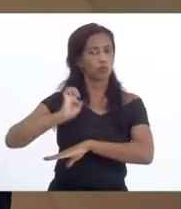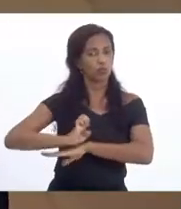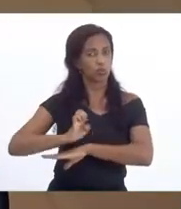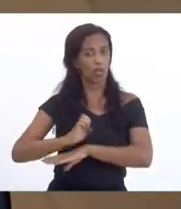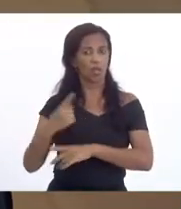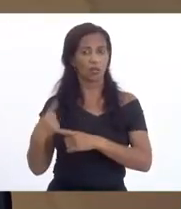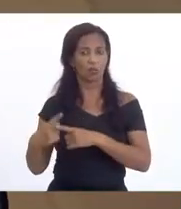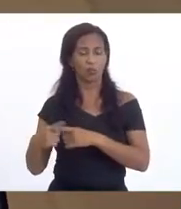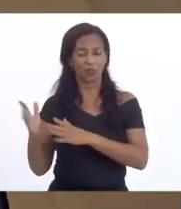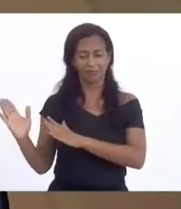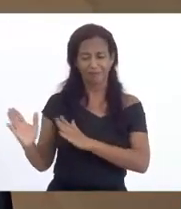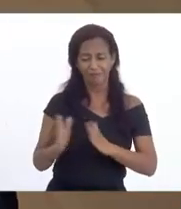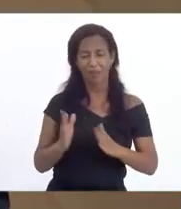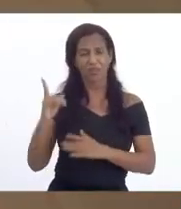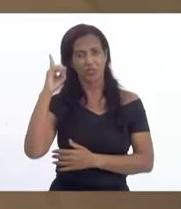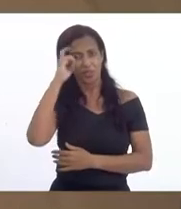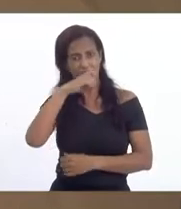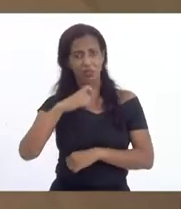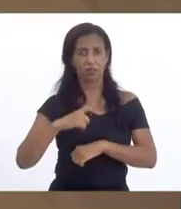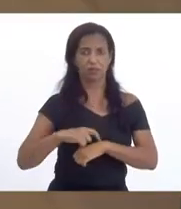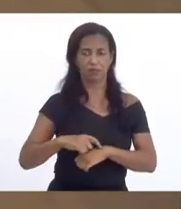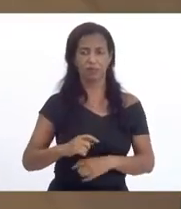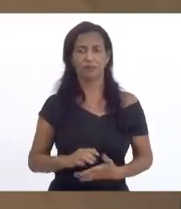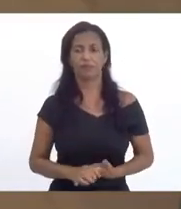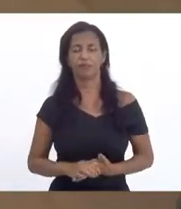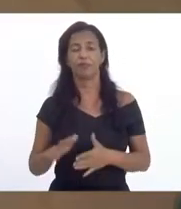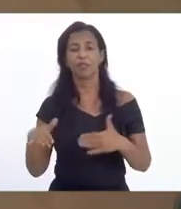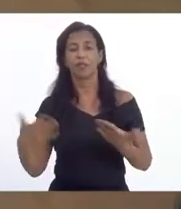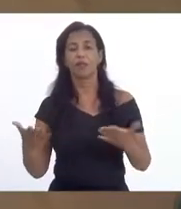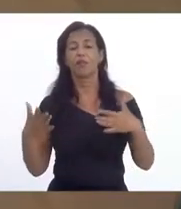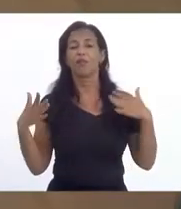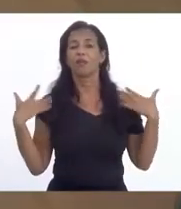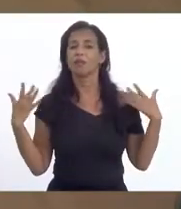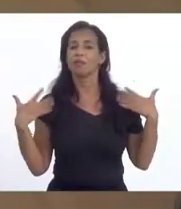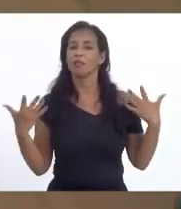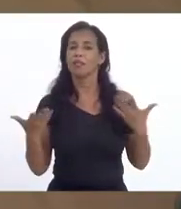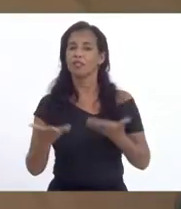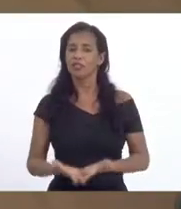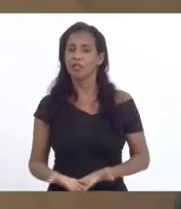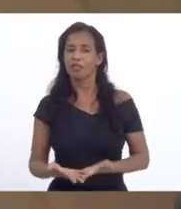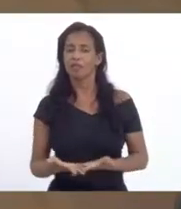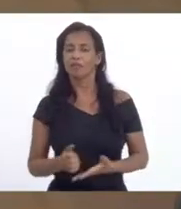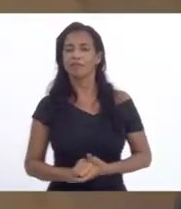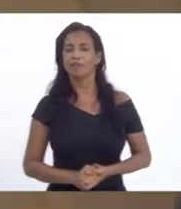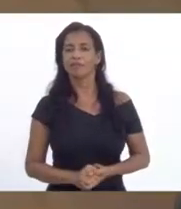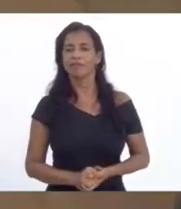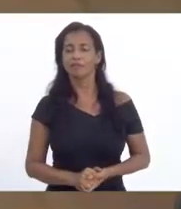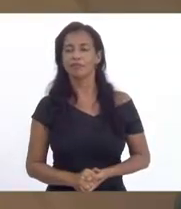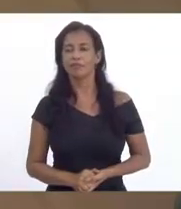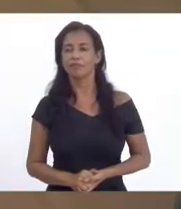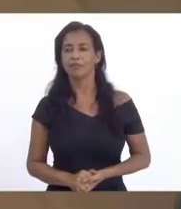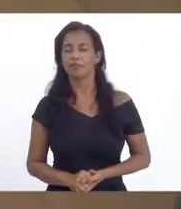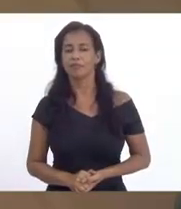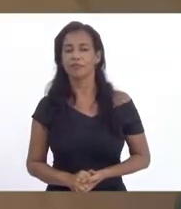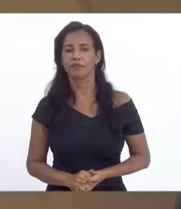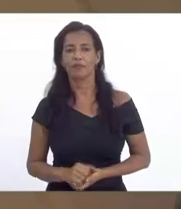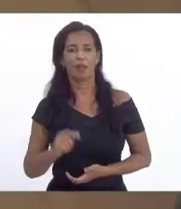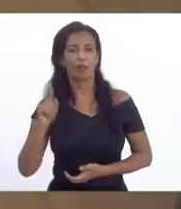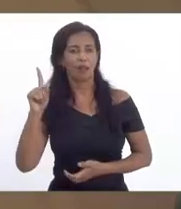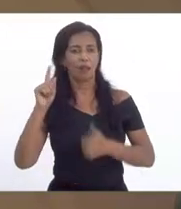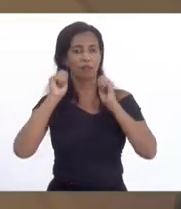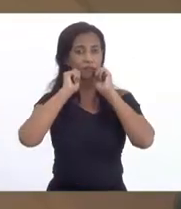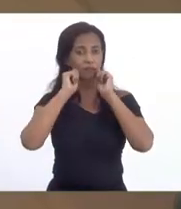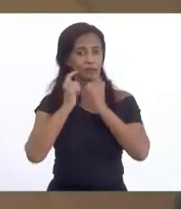Estado passou momentos difíceis. Então, dizer da alegria de estar aqui. Eu, lá na Assembleia,